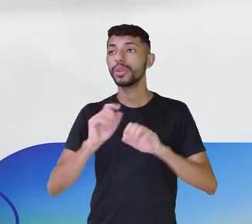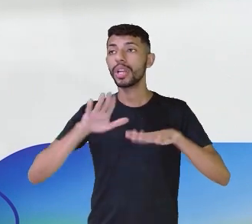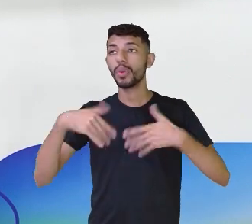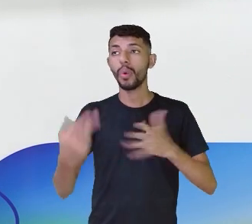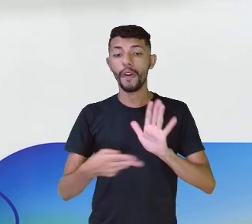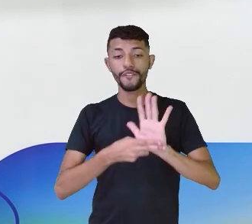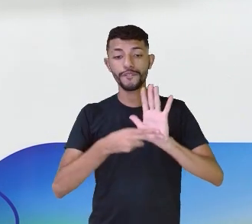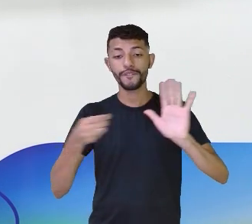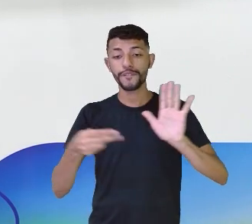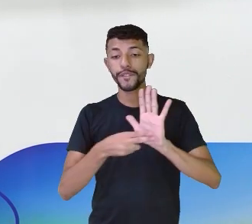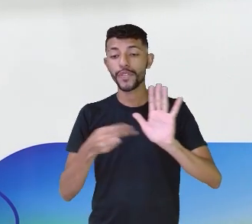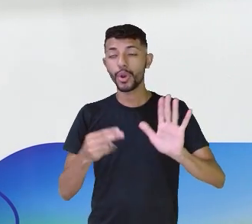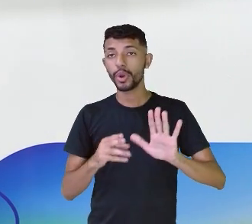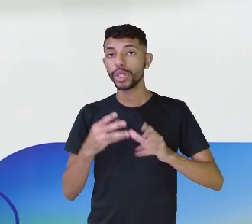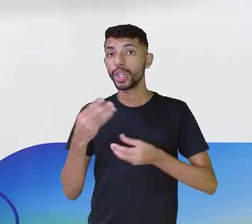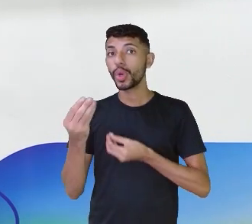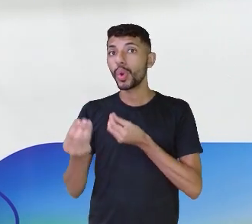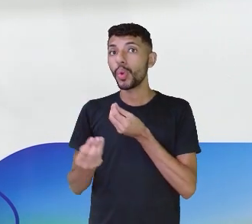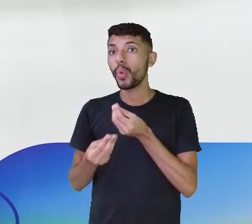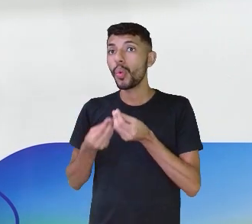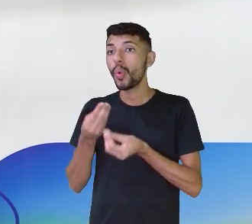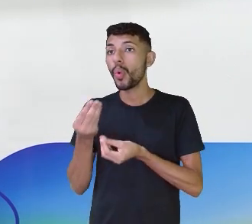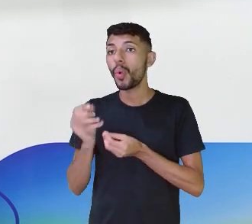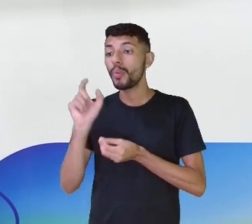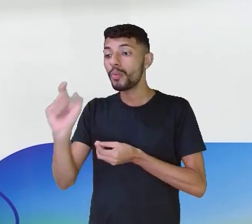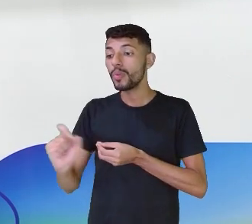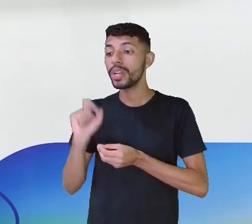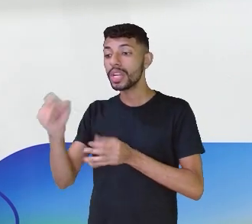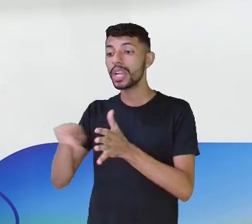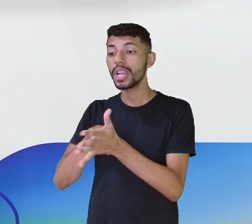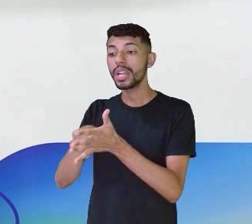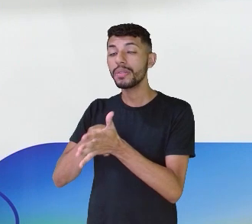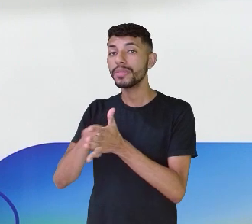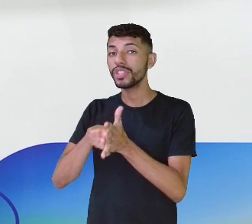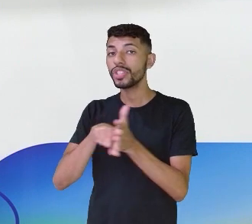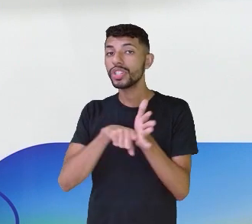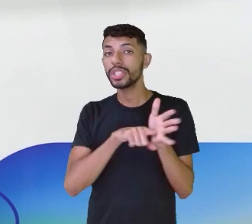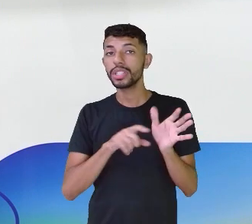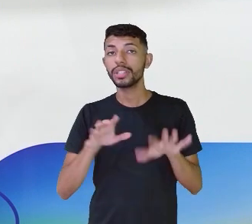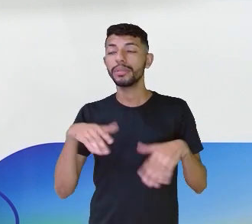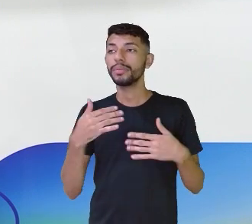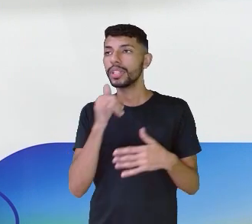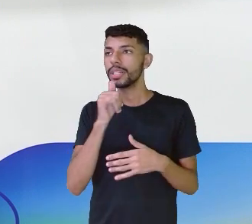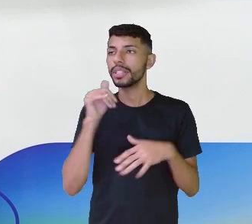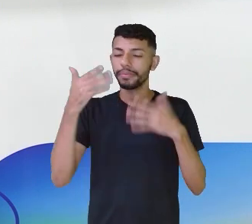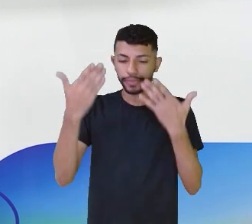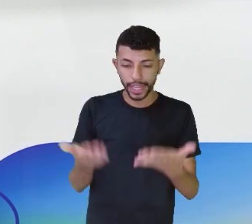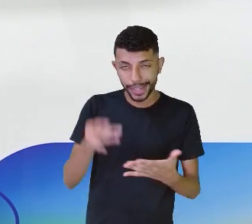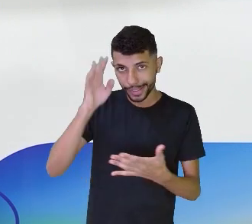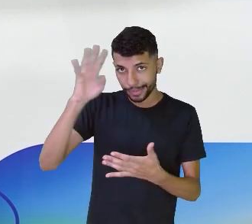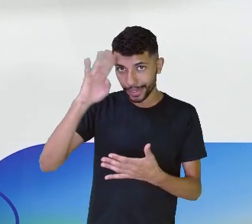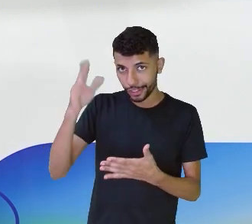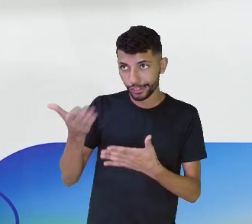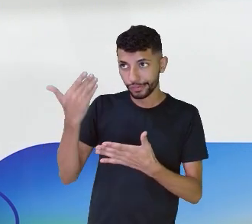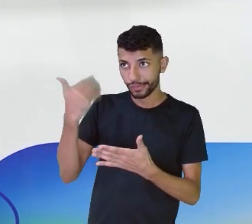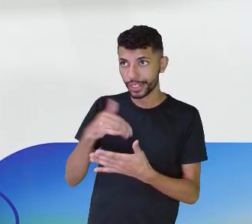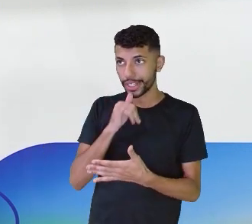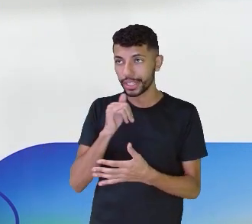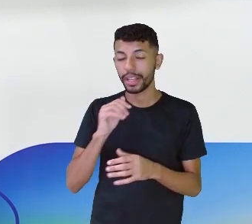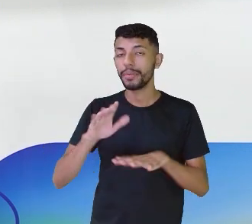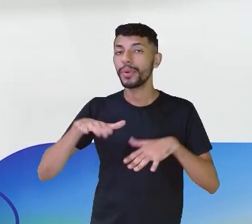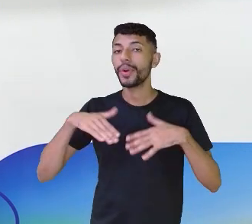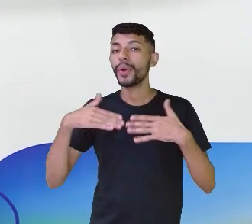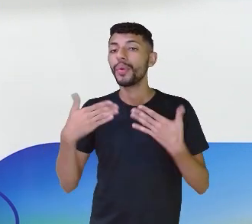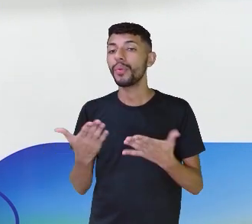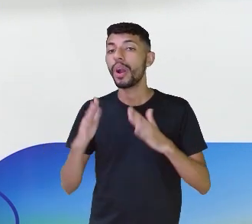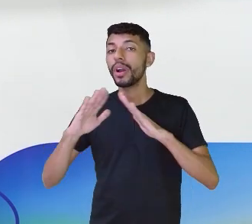onde veio essa informação. Nesse caso hipotético que eu fiz agora, né, nessa suposição, eu disse que a escola